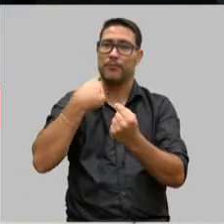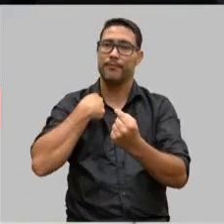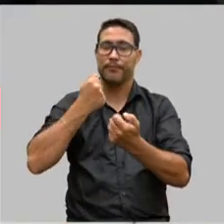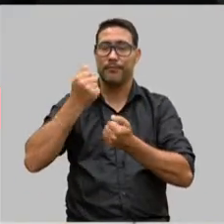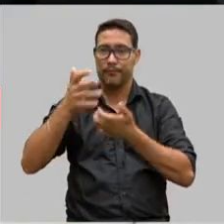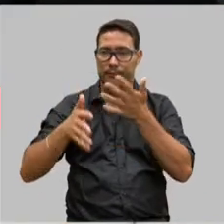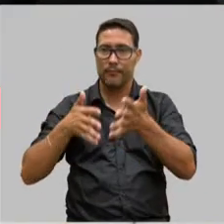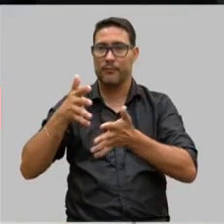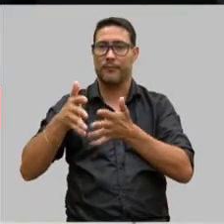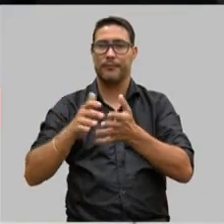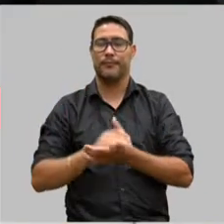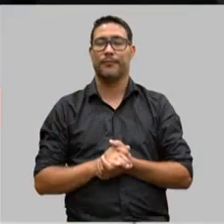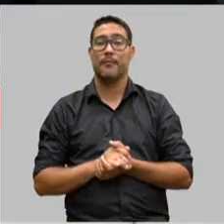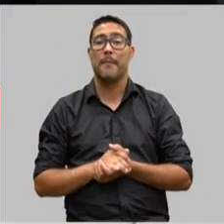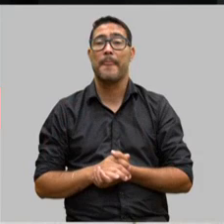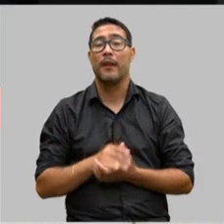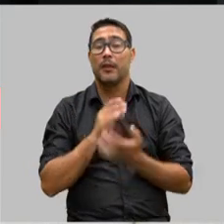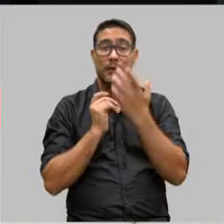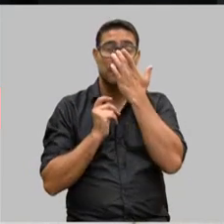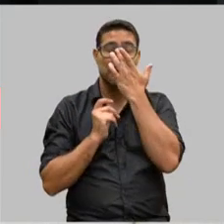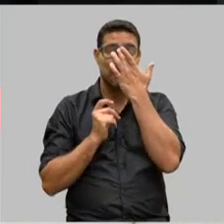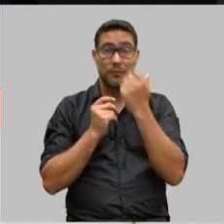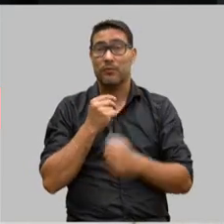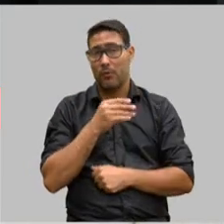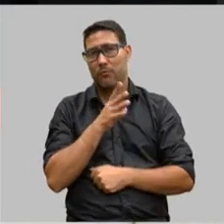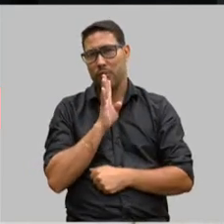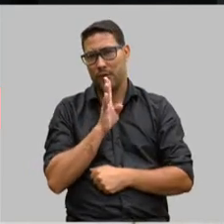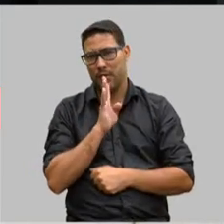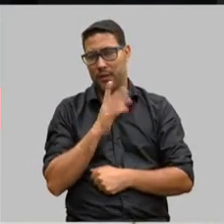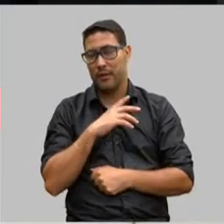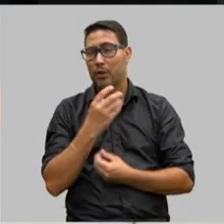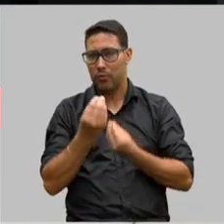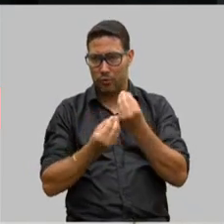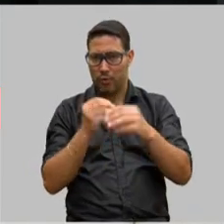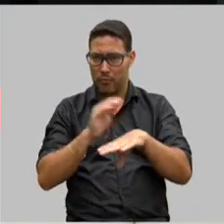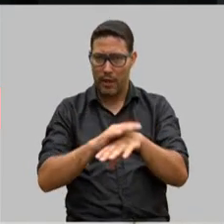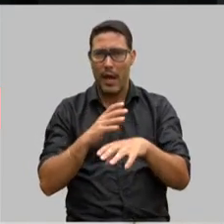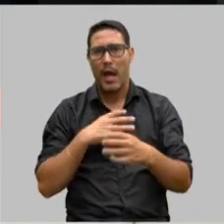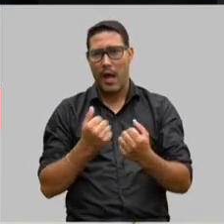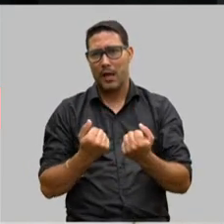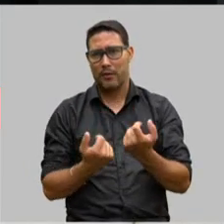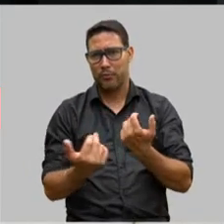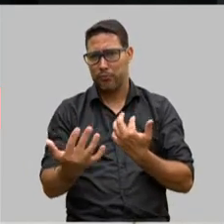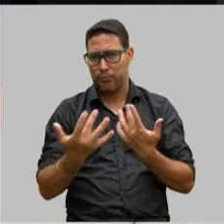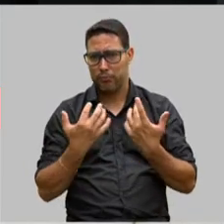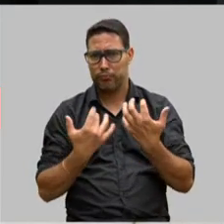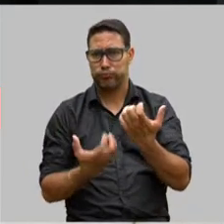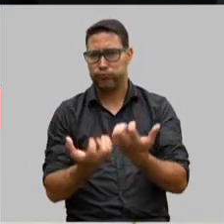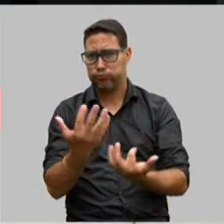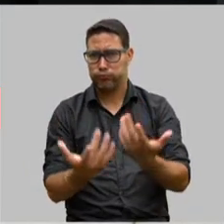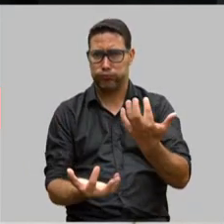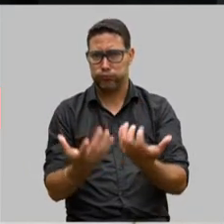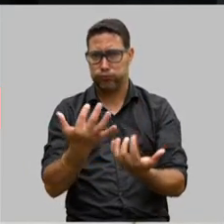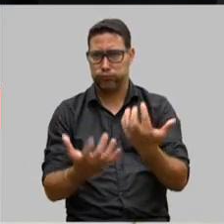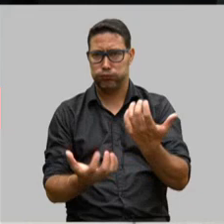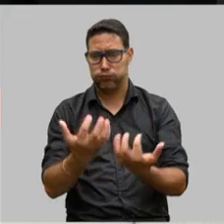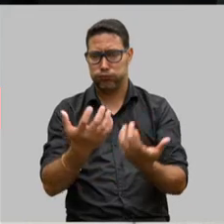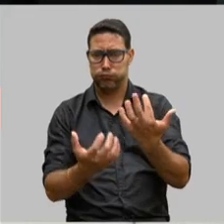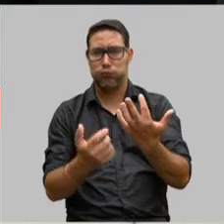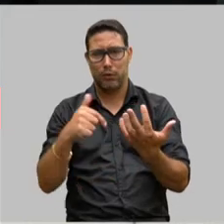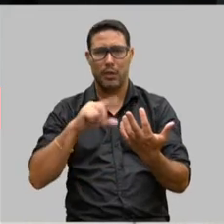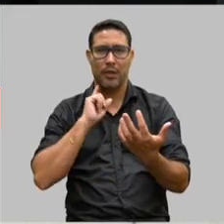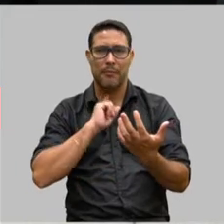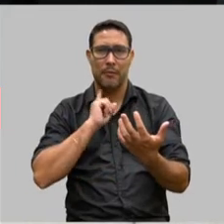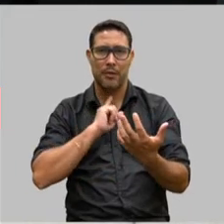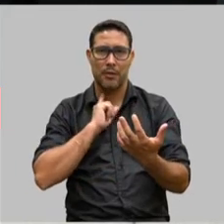Conhecendo um pouco da dinâmica das queimadas no estado de Minas Gerais, este é um estudo realizado pelo Grupo